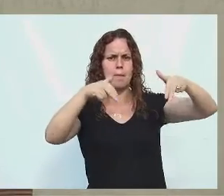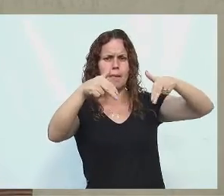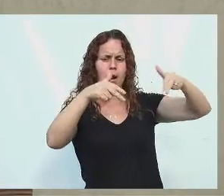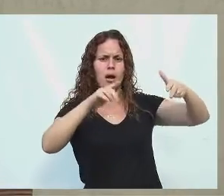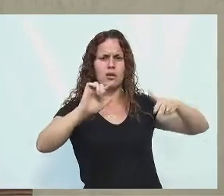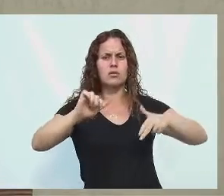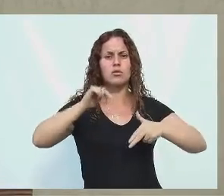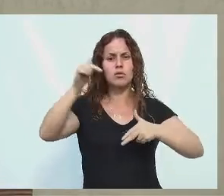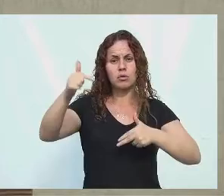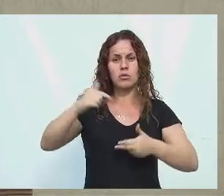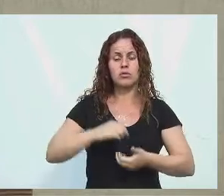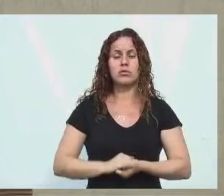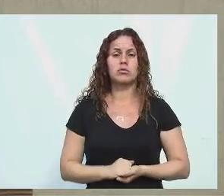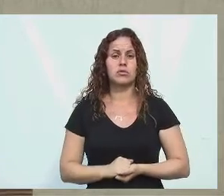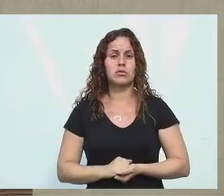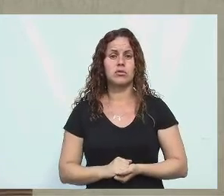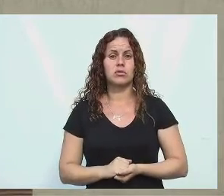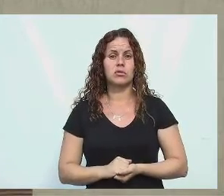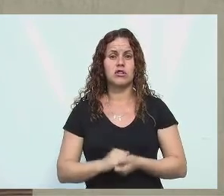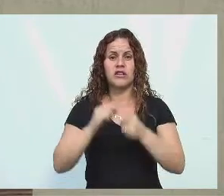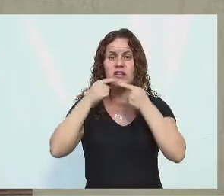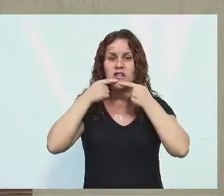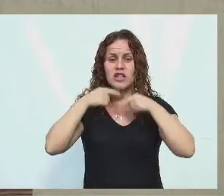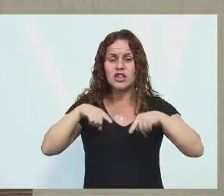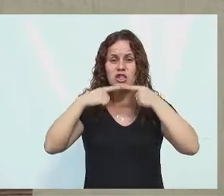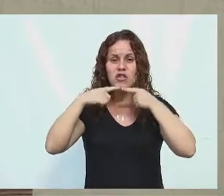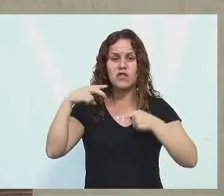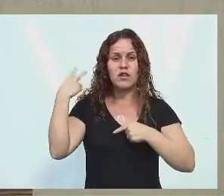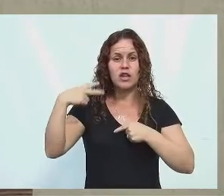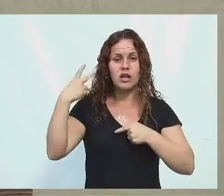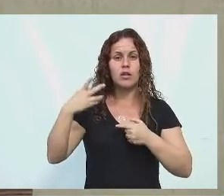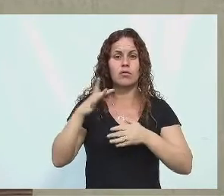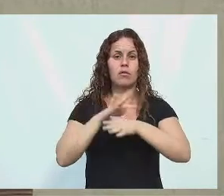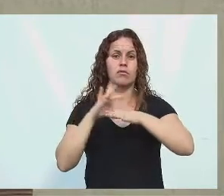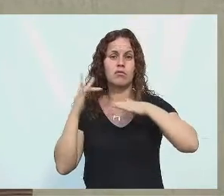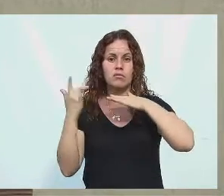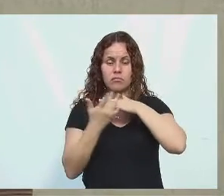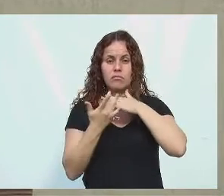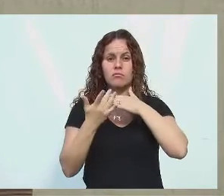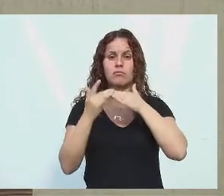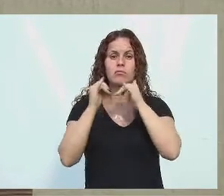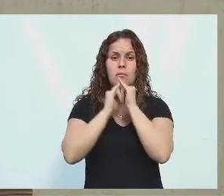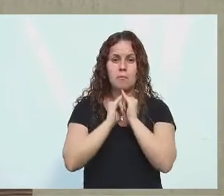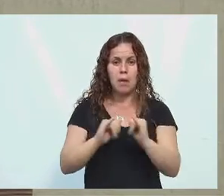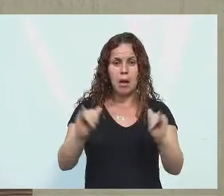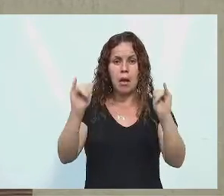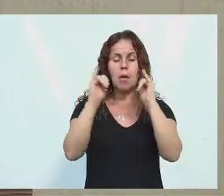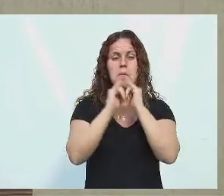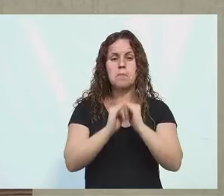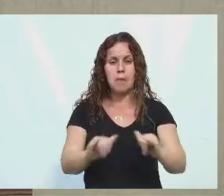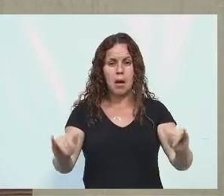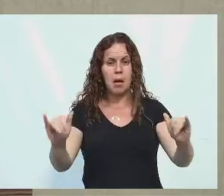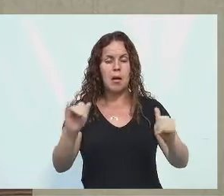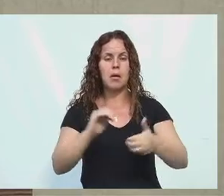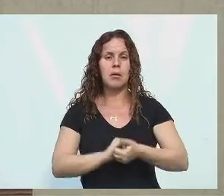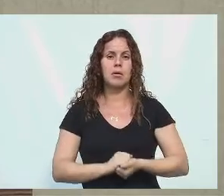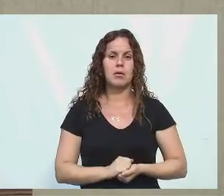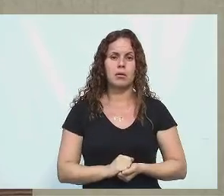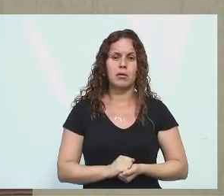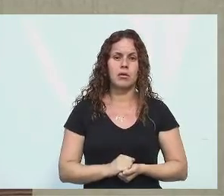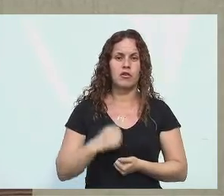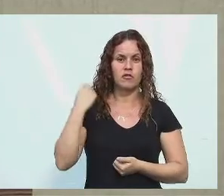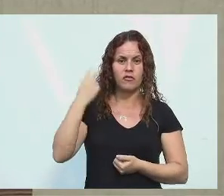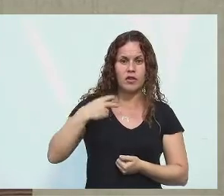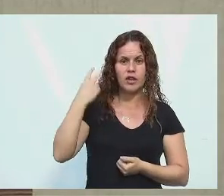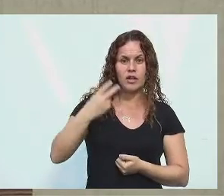uns artifícios meio danados, ficar fazendo crítica a vereadores, postando em redes sociais, sentando a pune nós vereadores. Eu queria